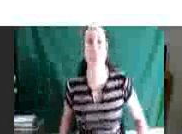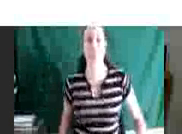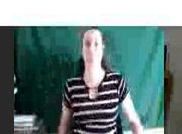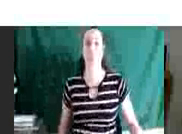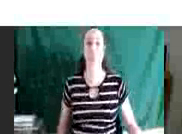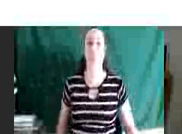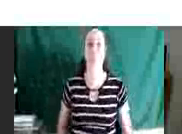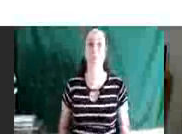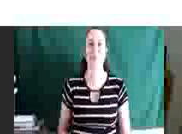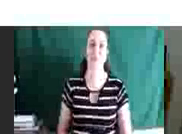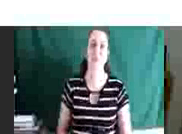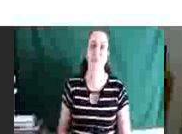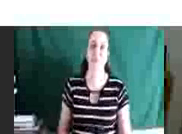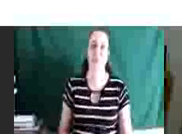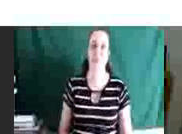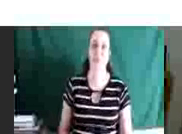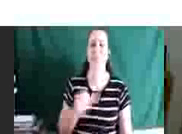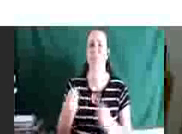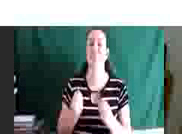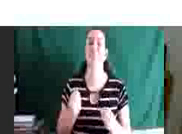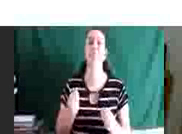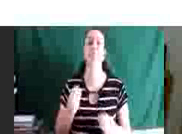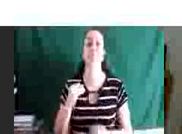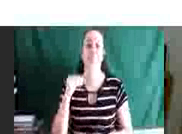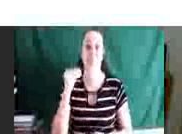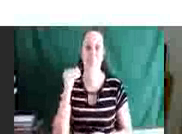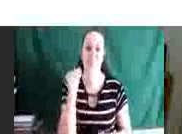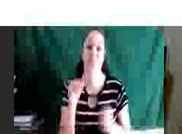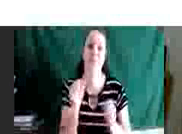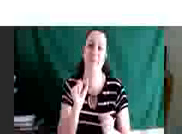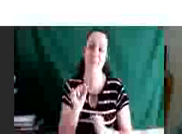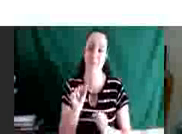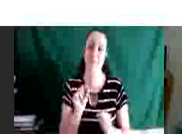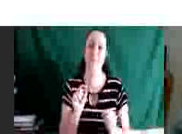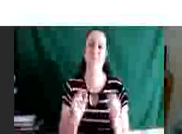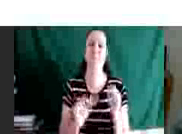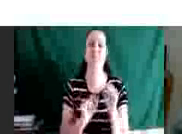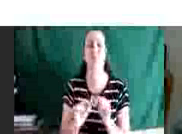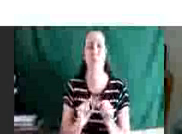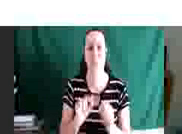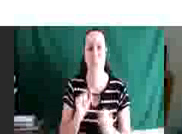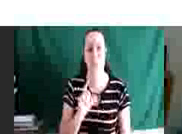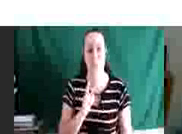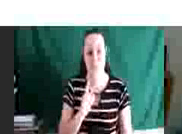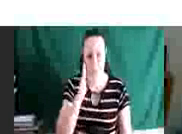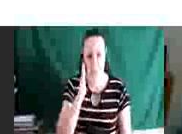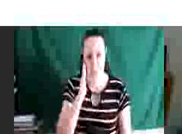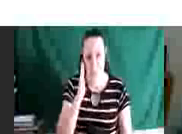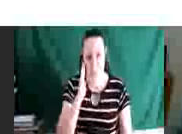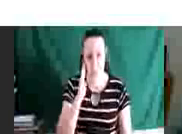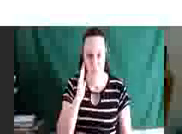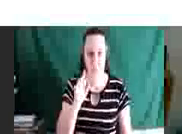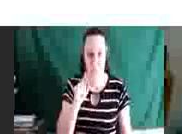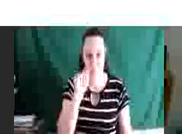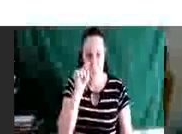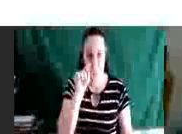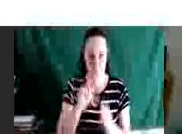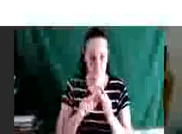site, digitarem aqui no campinho de pesquisa, escrever assim, ó, aqui no campinho de pesquisa, ó,